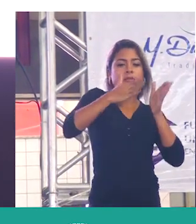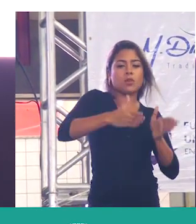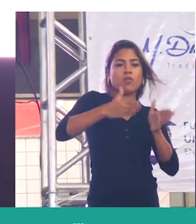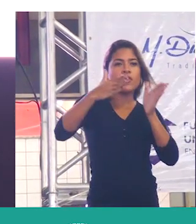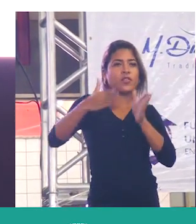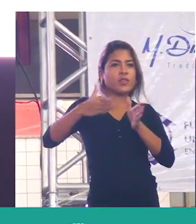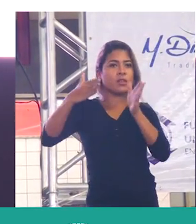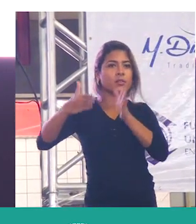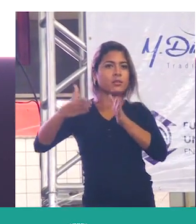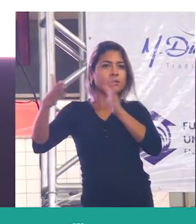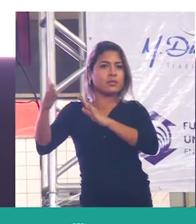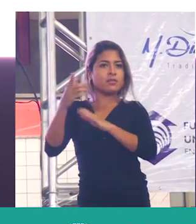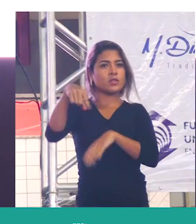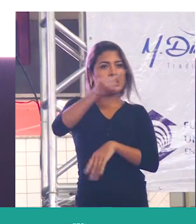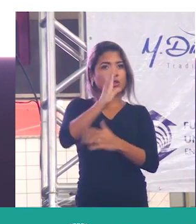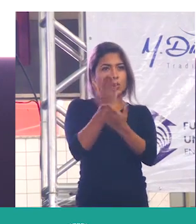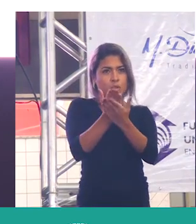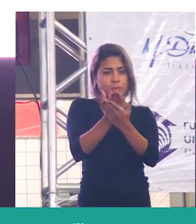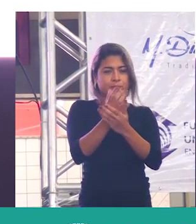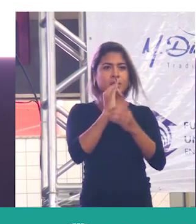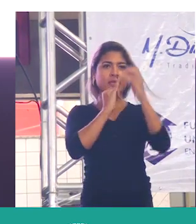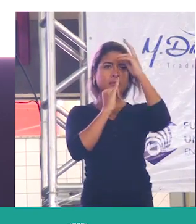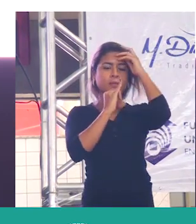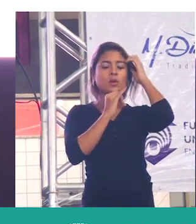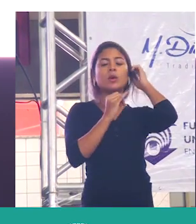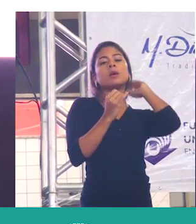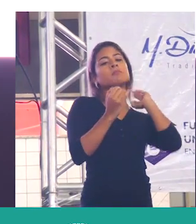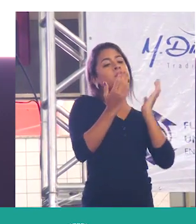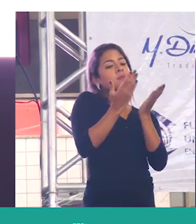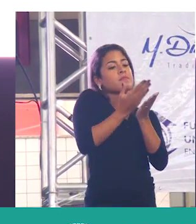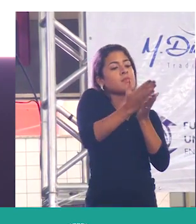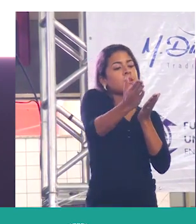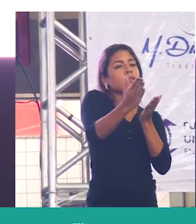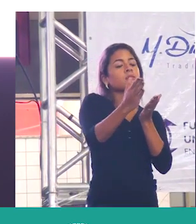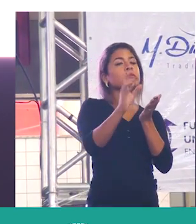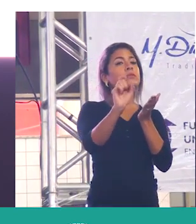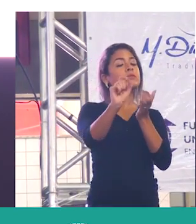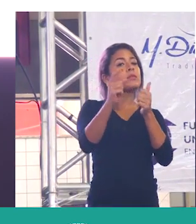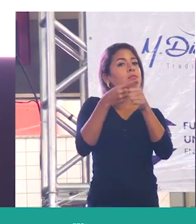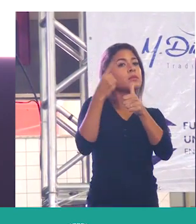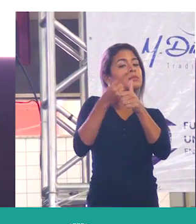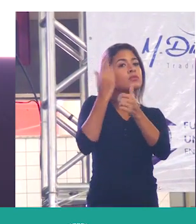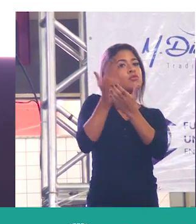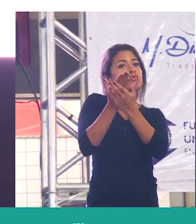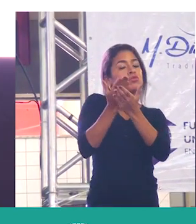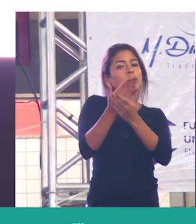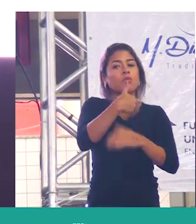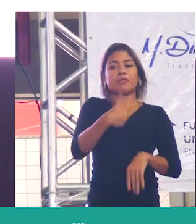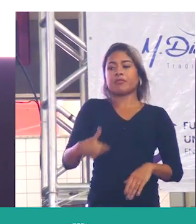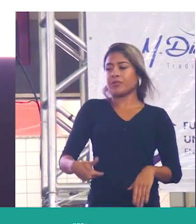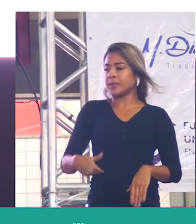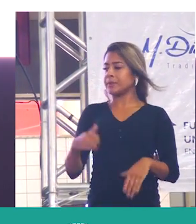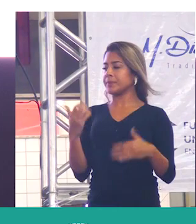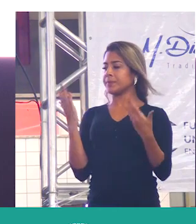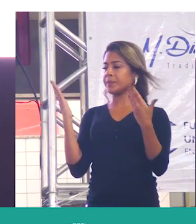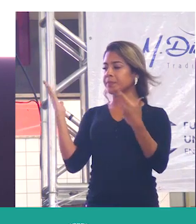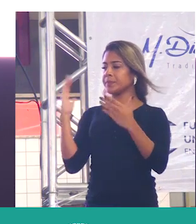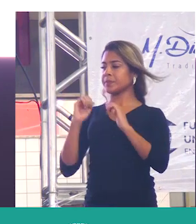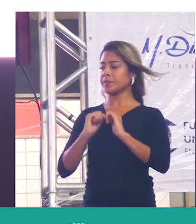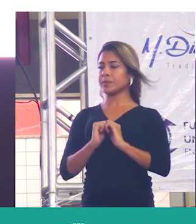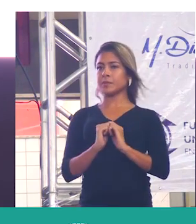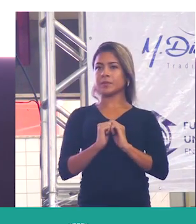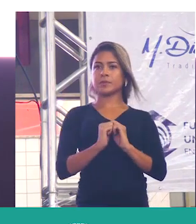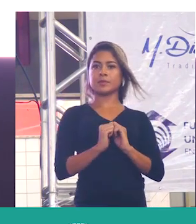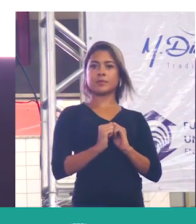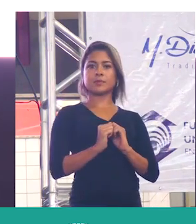começa estudando o governo desse primeiro aí, que aparece na tela, à sua